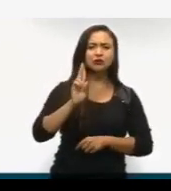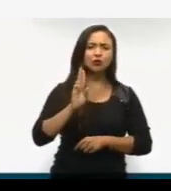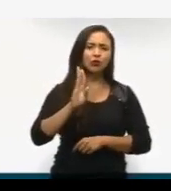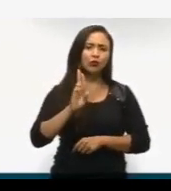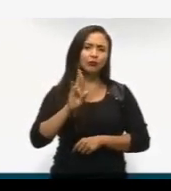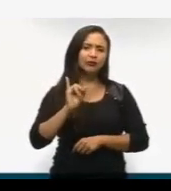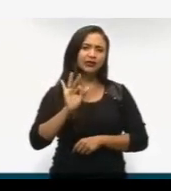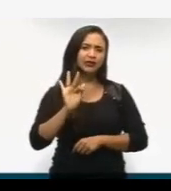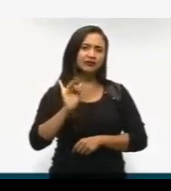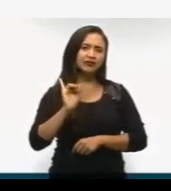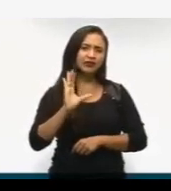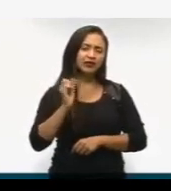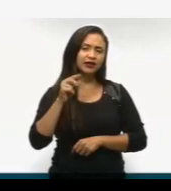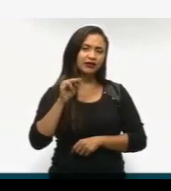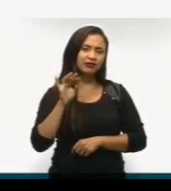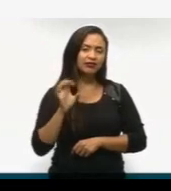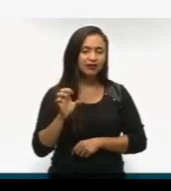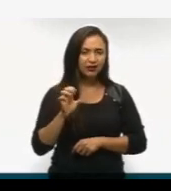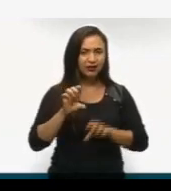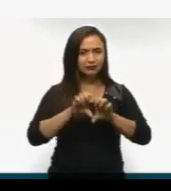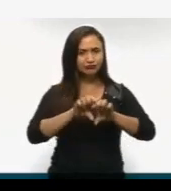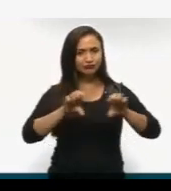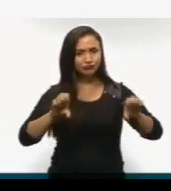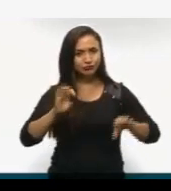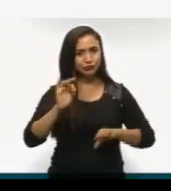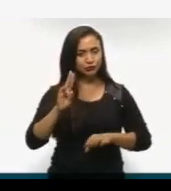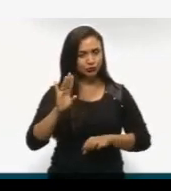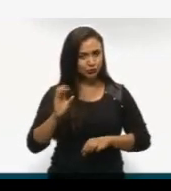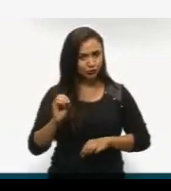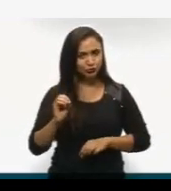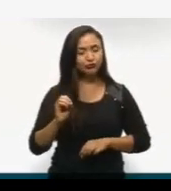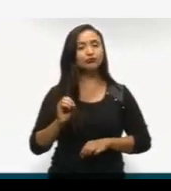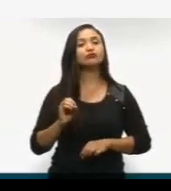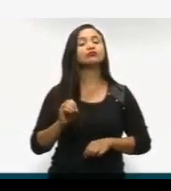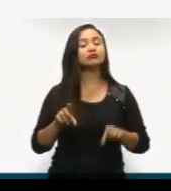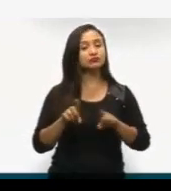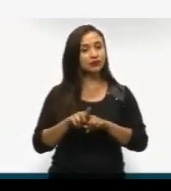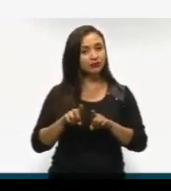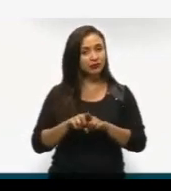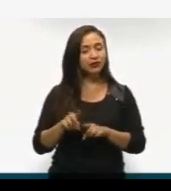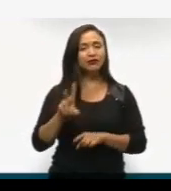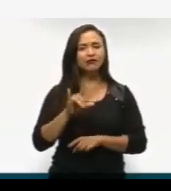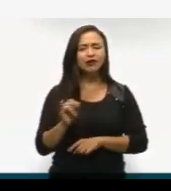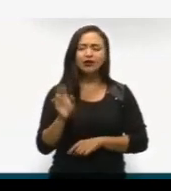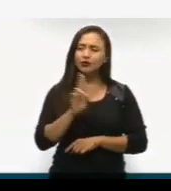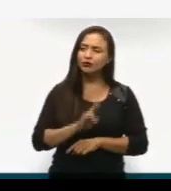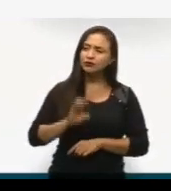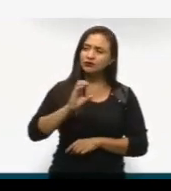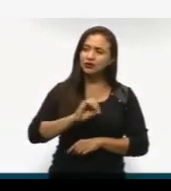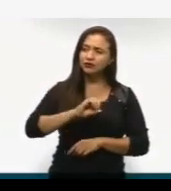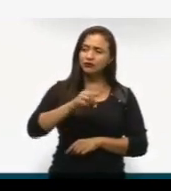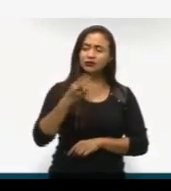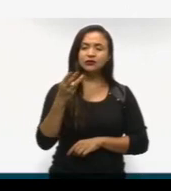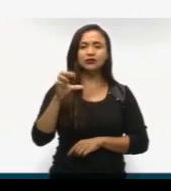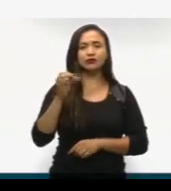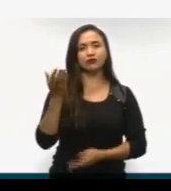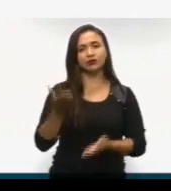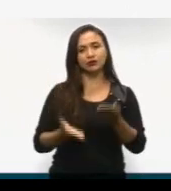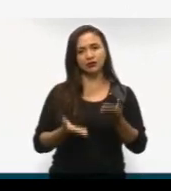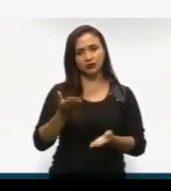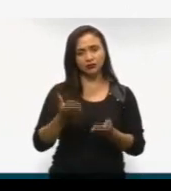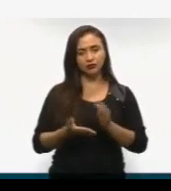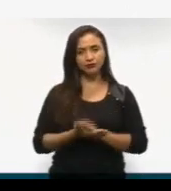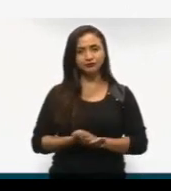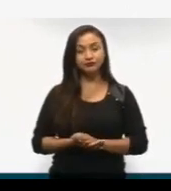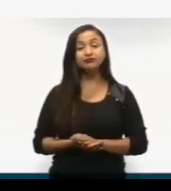no lubrificante para o tubo. É por quilo que se vende, a gente vai usar só 0,039 quilos. E